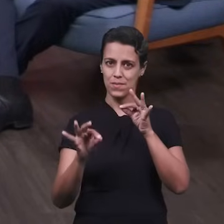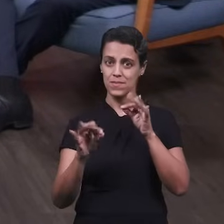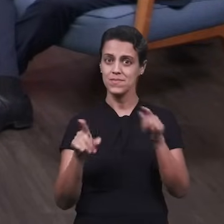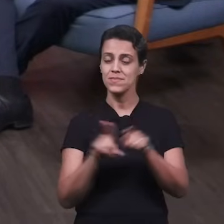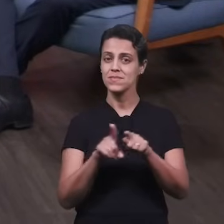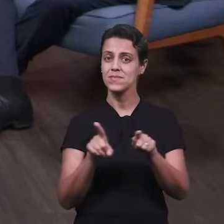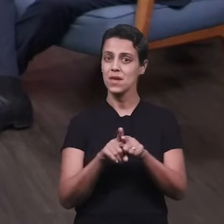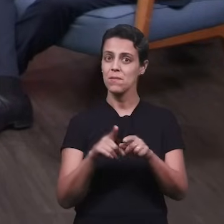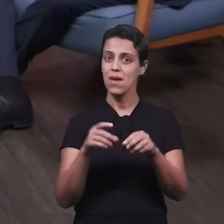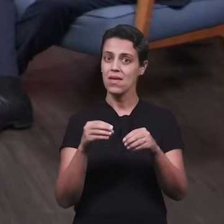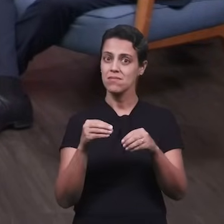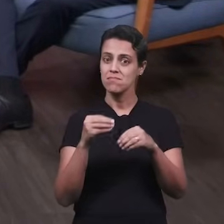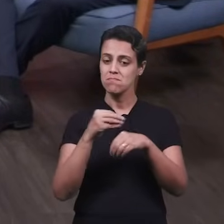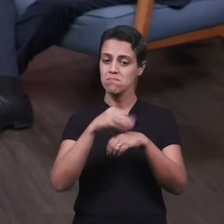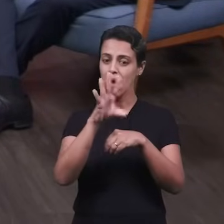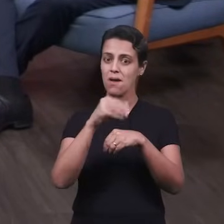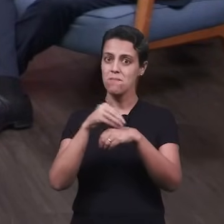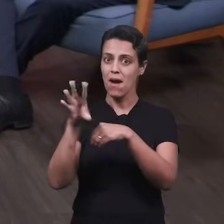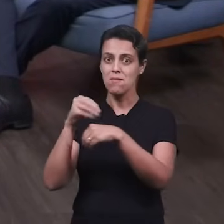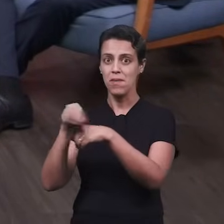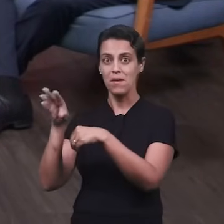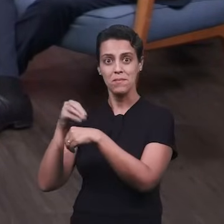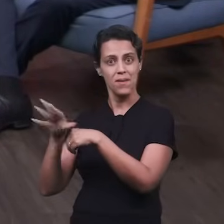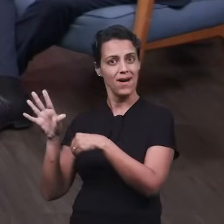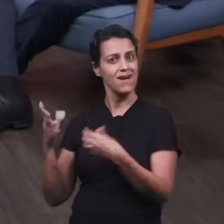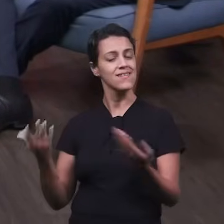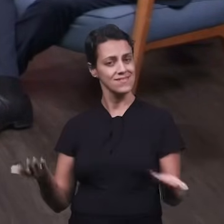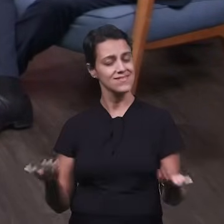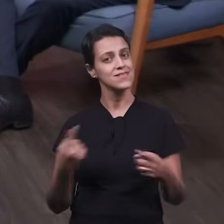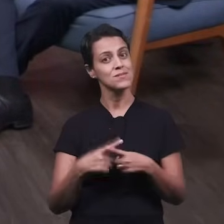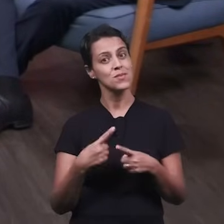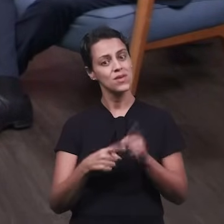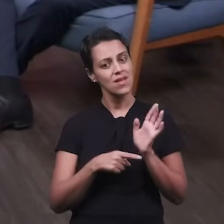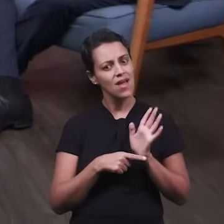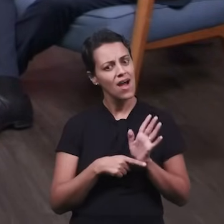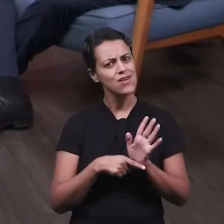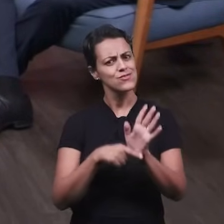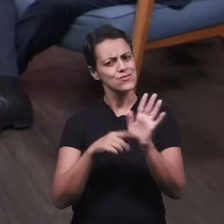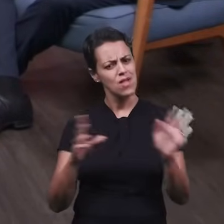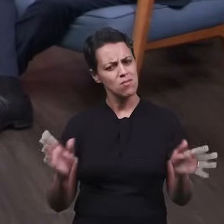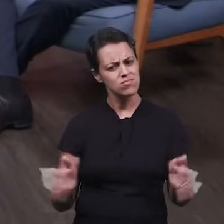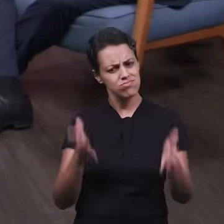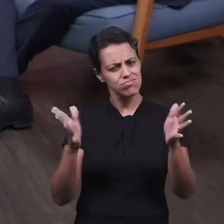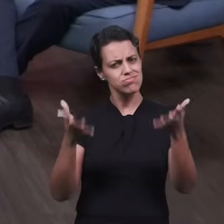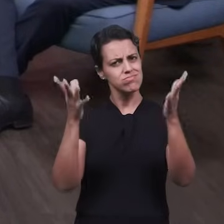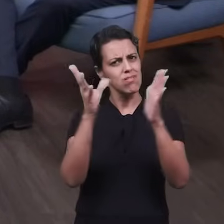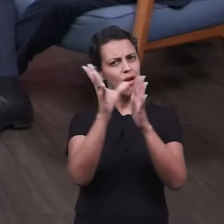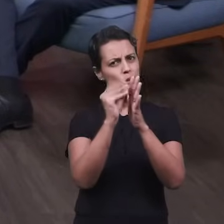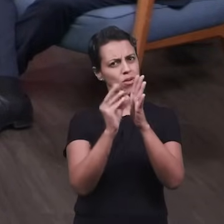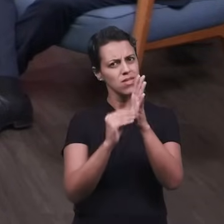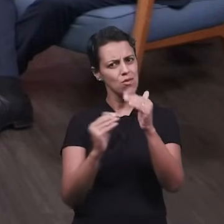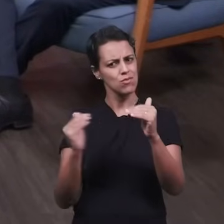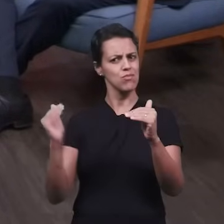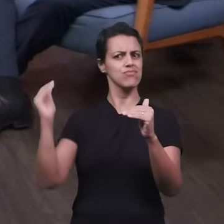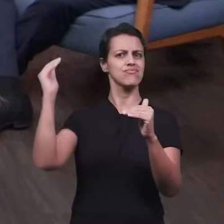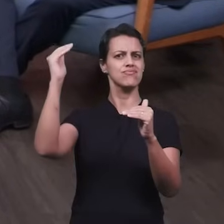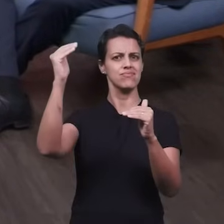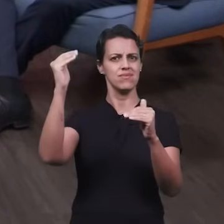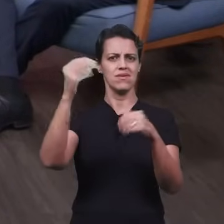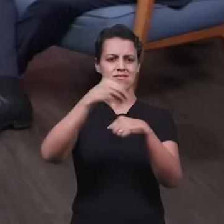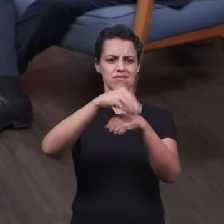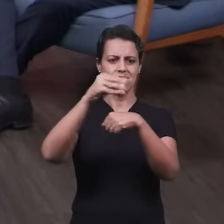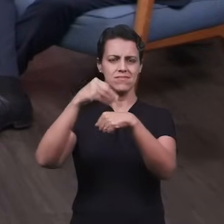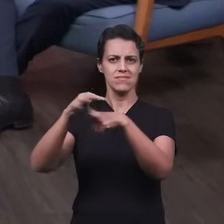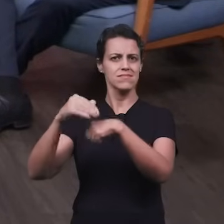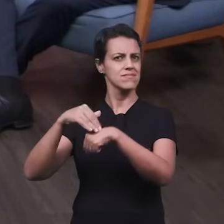isso, porque quando você faz, você ajuda a fazer com que esse conteúdo ganhe uma relevância maior e ele seja oferecido a